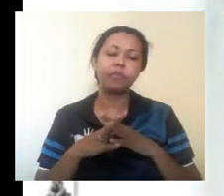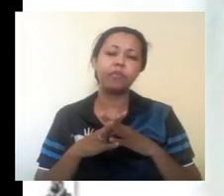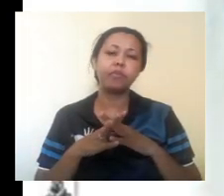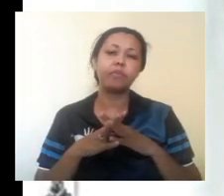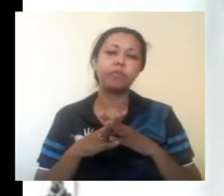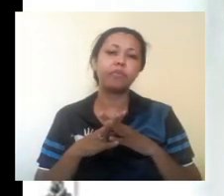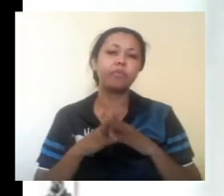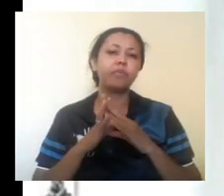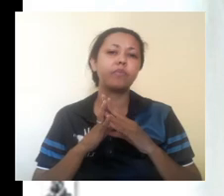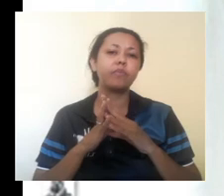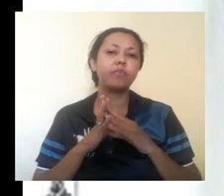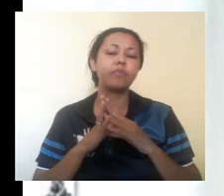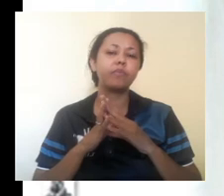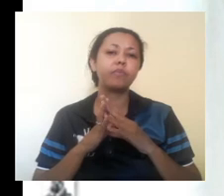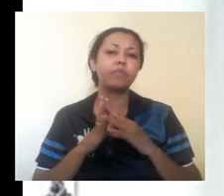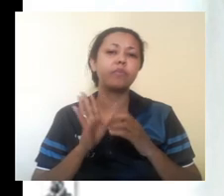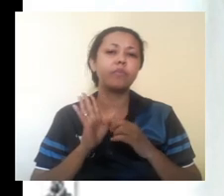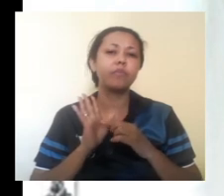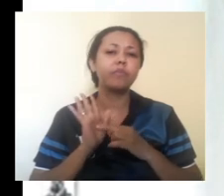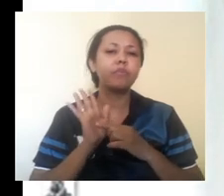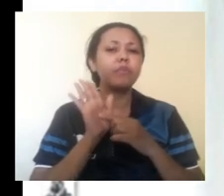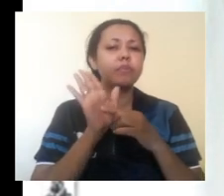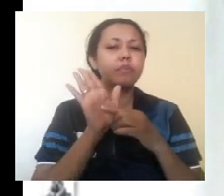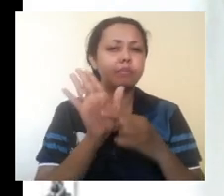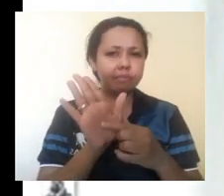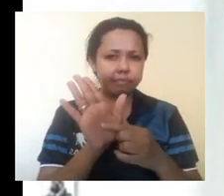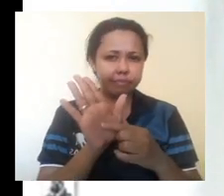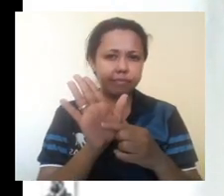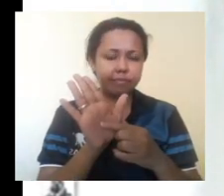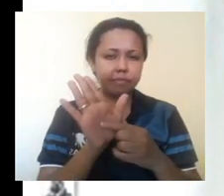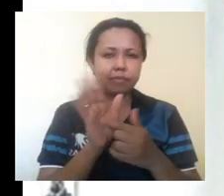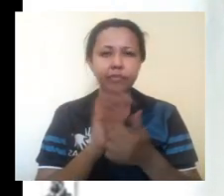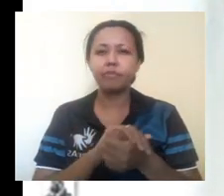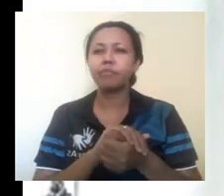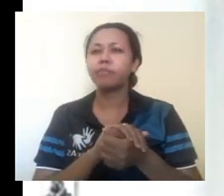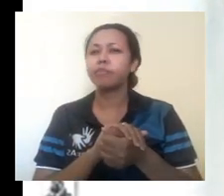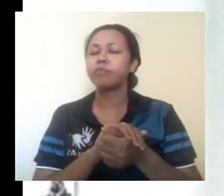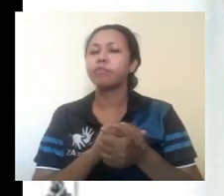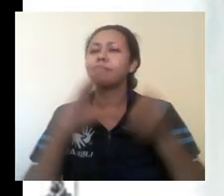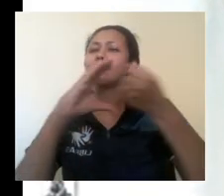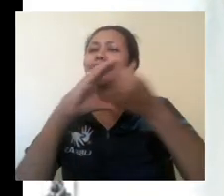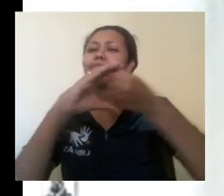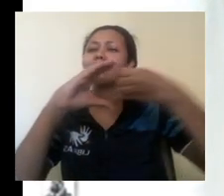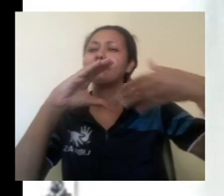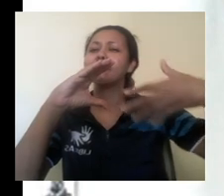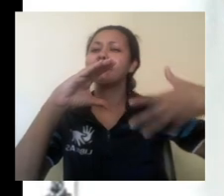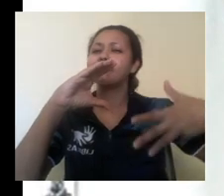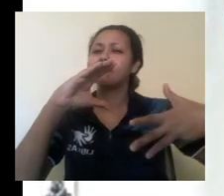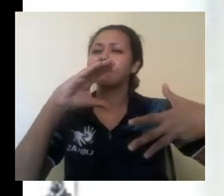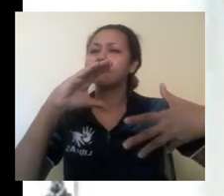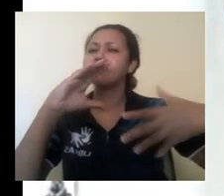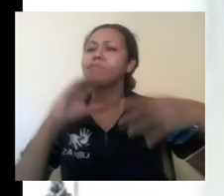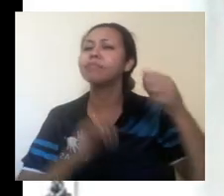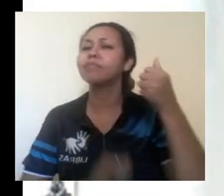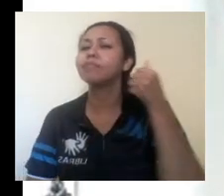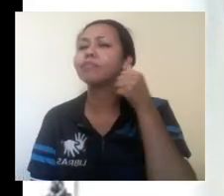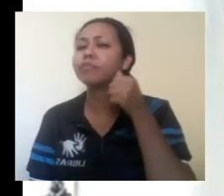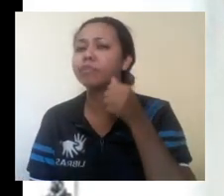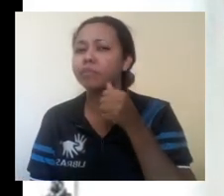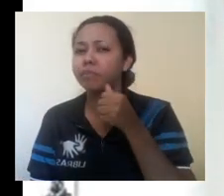abrir esse leque, nós poderíamos incluir diversas características, mas eu vou falar das que são